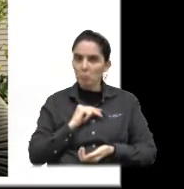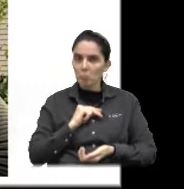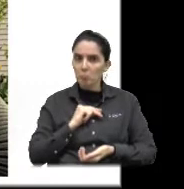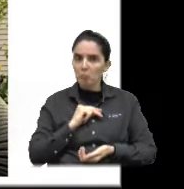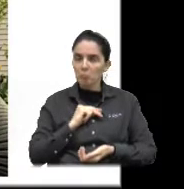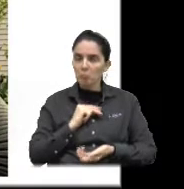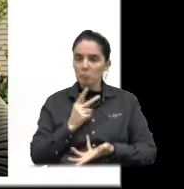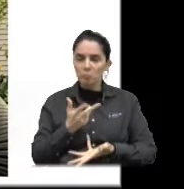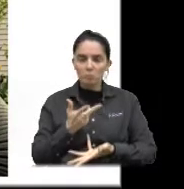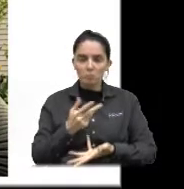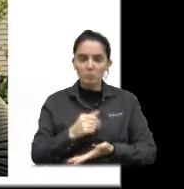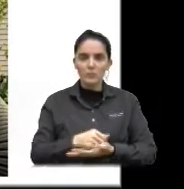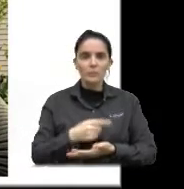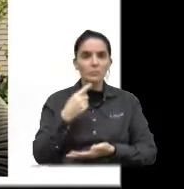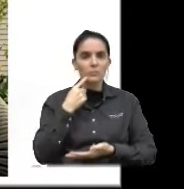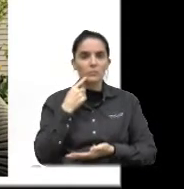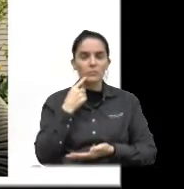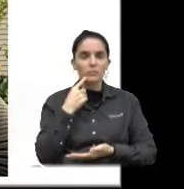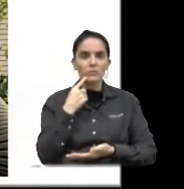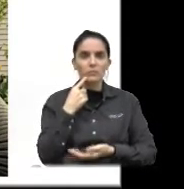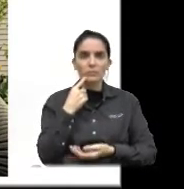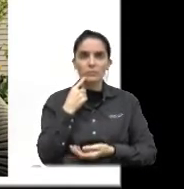que o